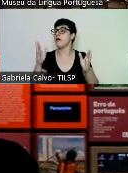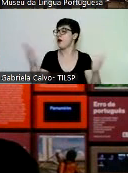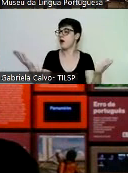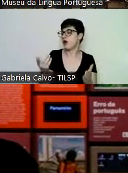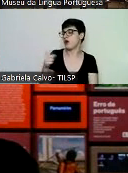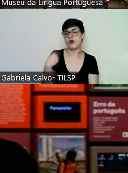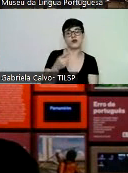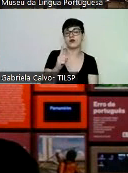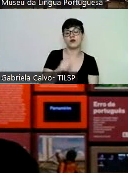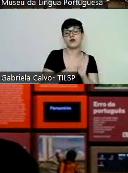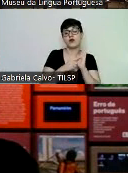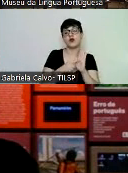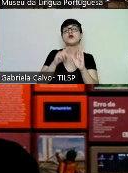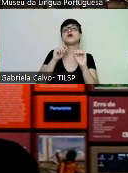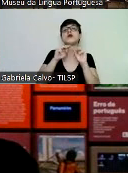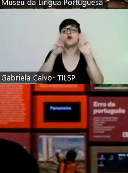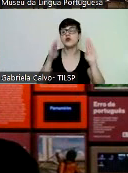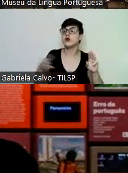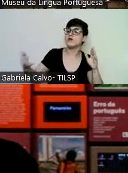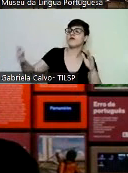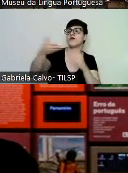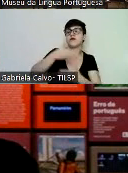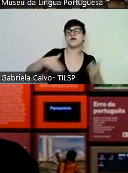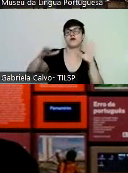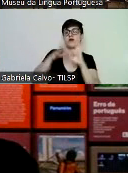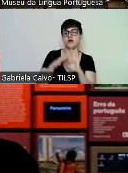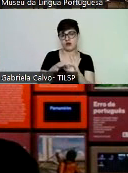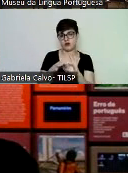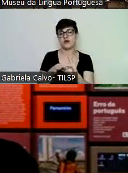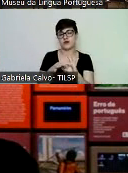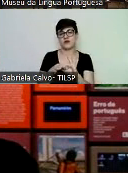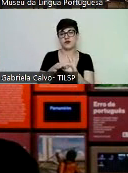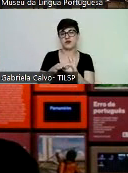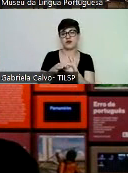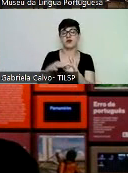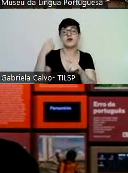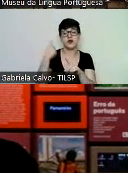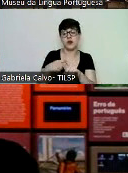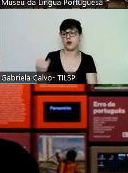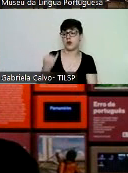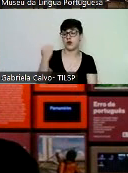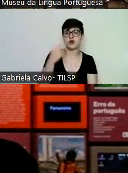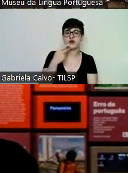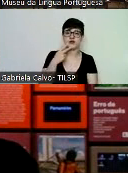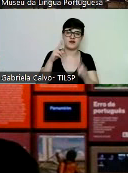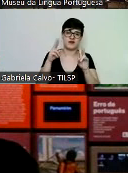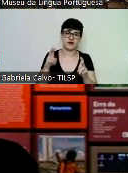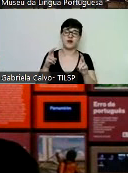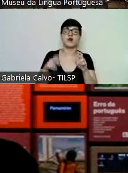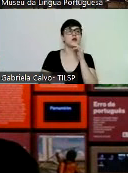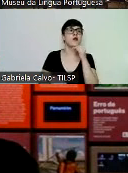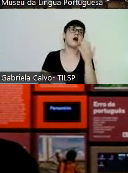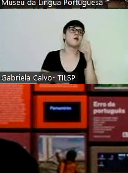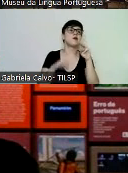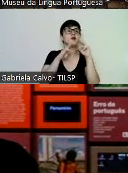saberem que você usa como base para hackear e falar não isso a gente fez um processo que é com a comunidade logo a gente